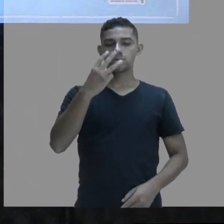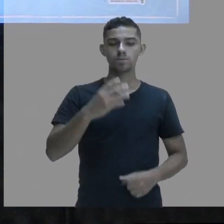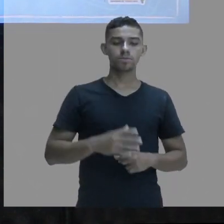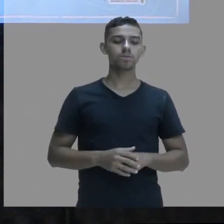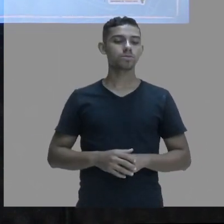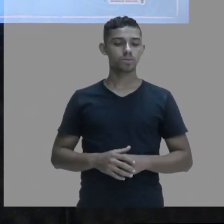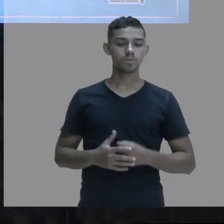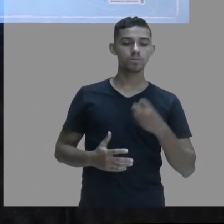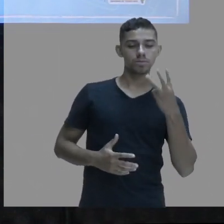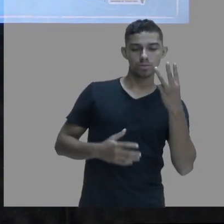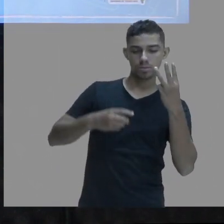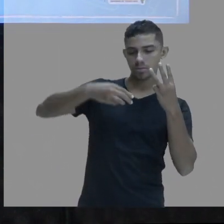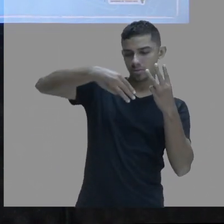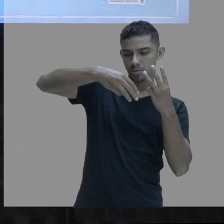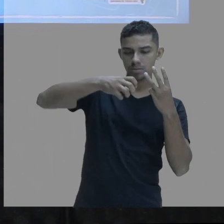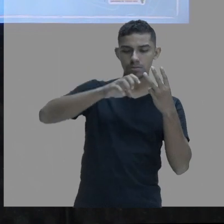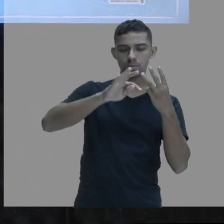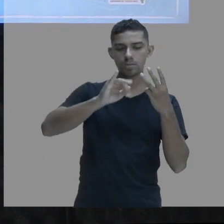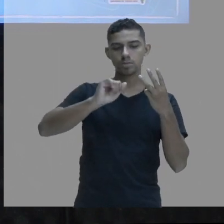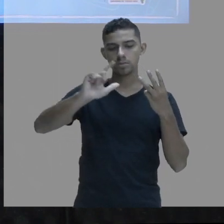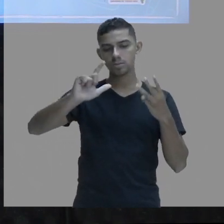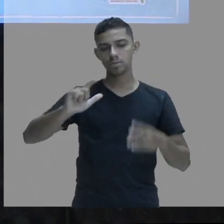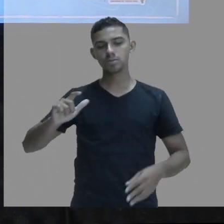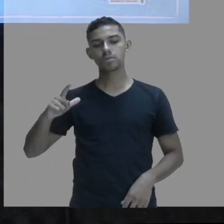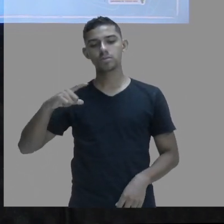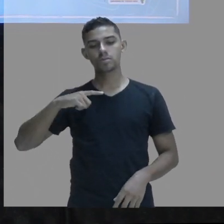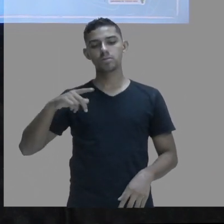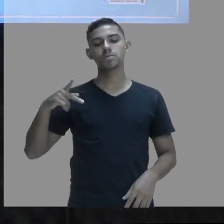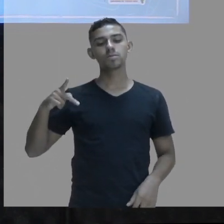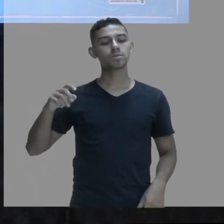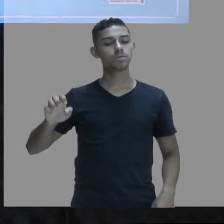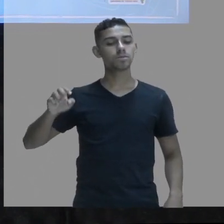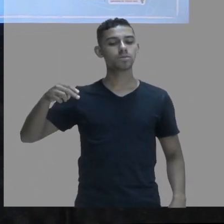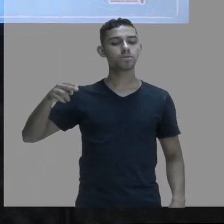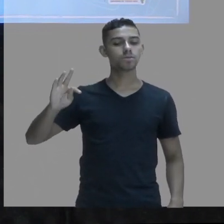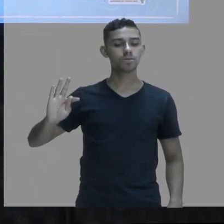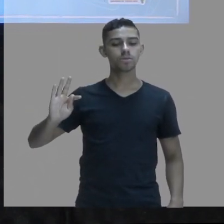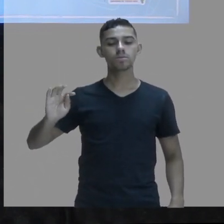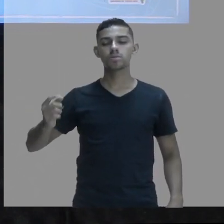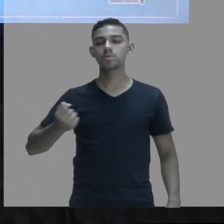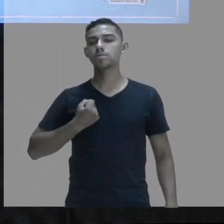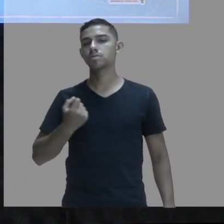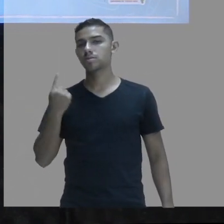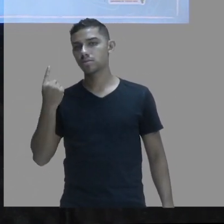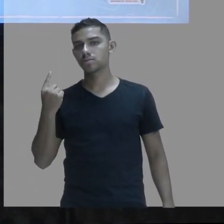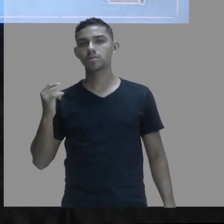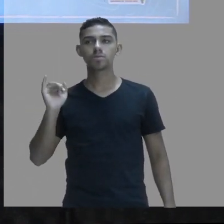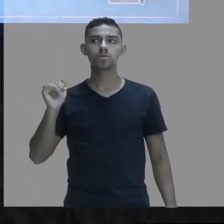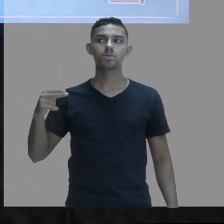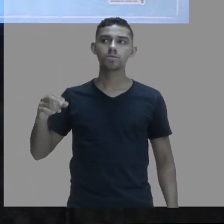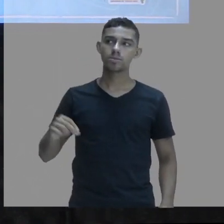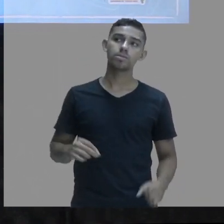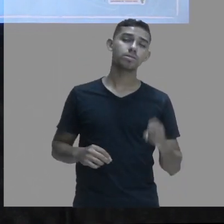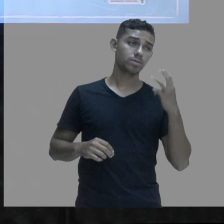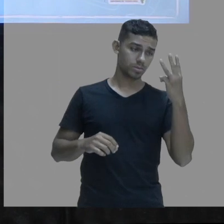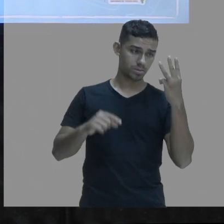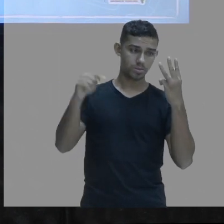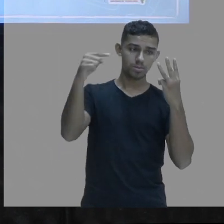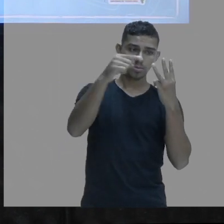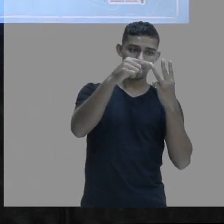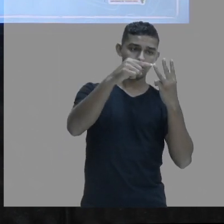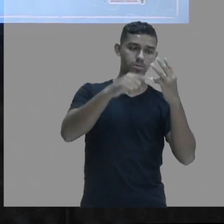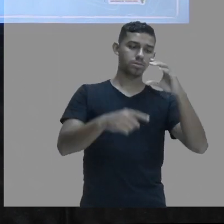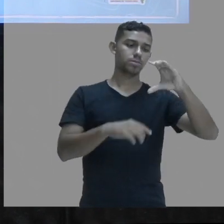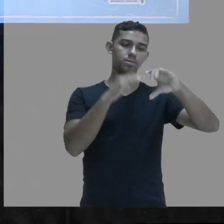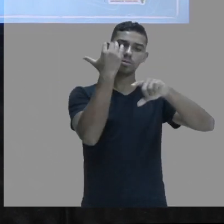nome 3-metil, pente, 1-ino. 3-metil, pente, 1-ino. 3-metil porque a ramificação